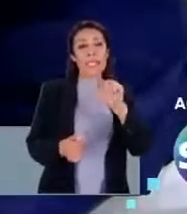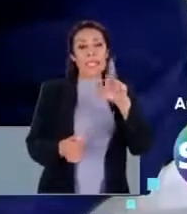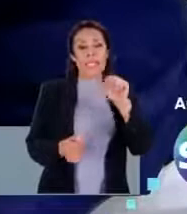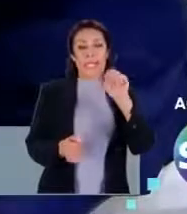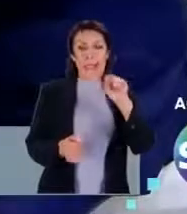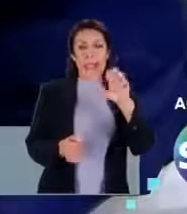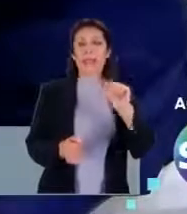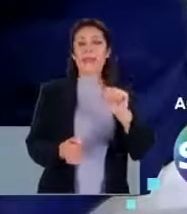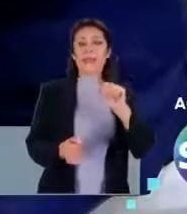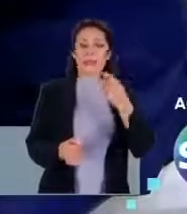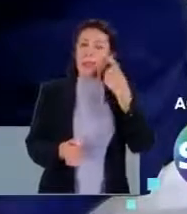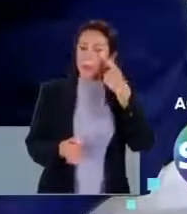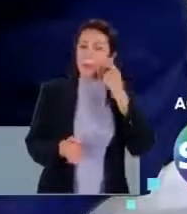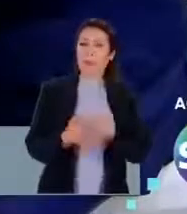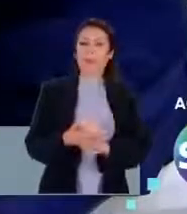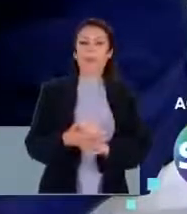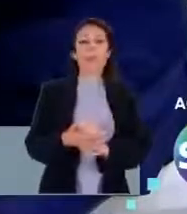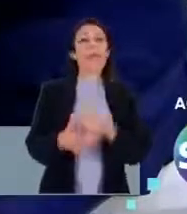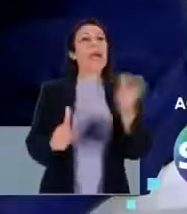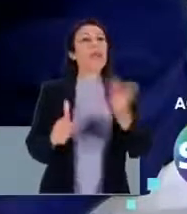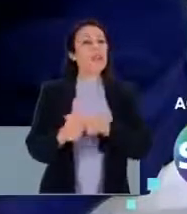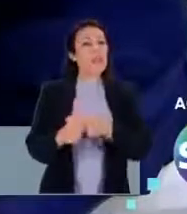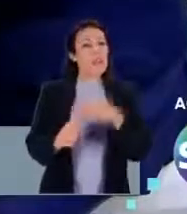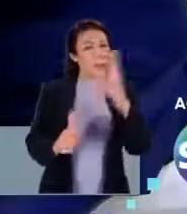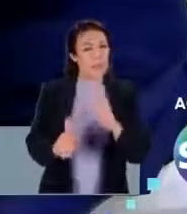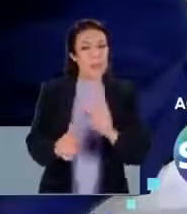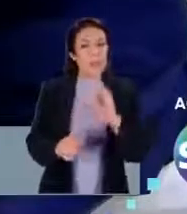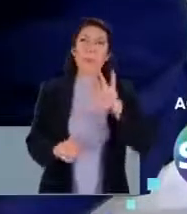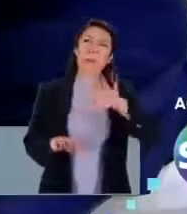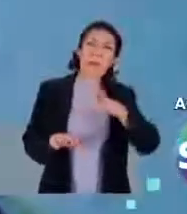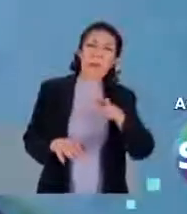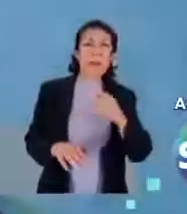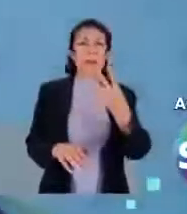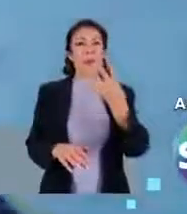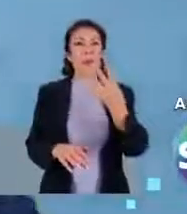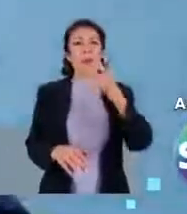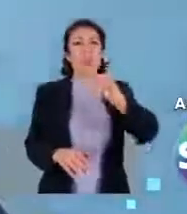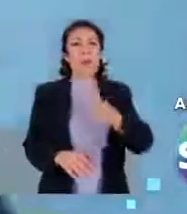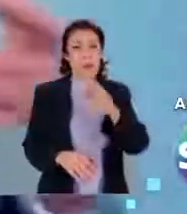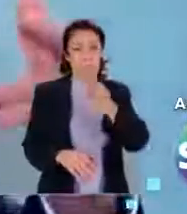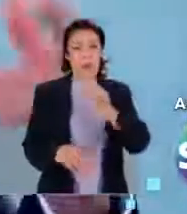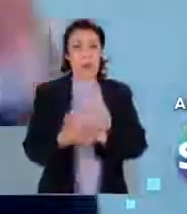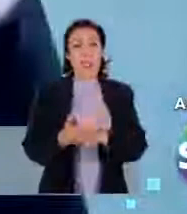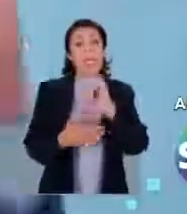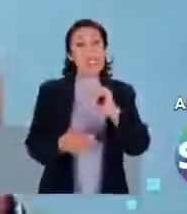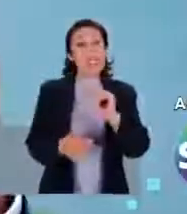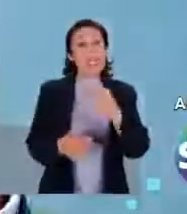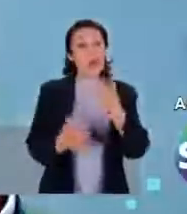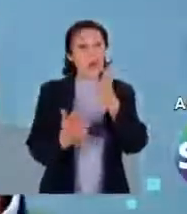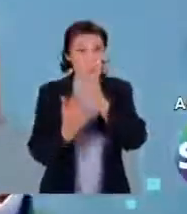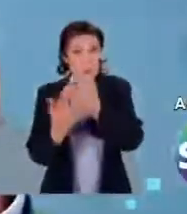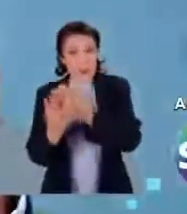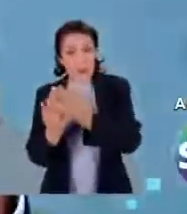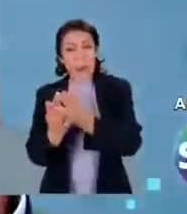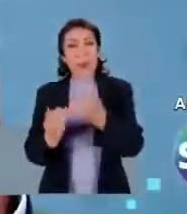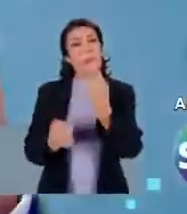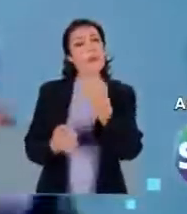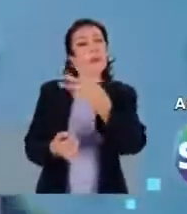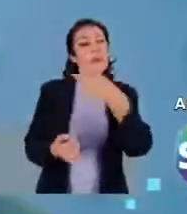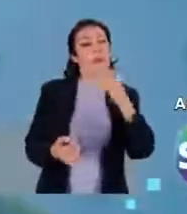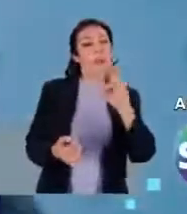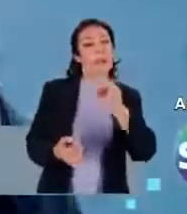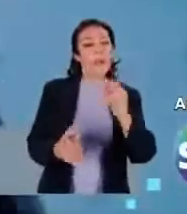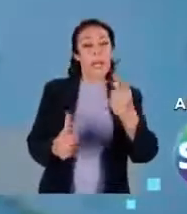a dívida média do brasileiro é r$ 4.000 se eu desconto 90%, 9 vezes 4:36 eu fico 1.400 de dívida